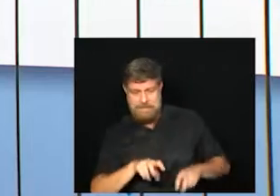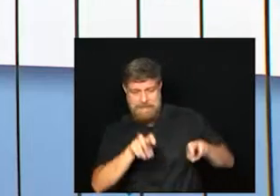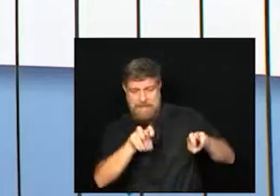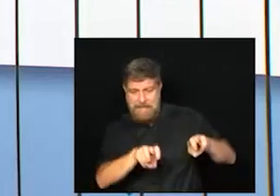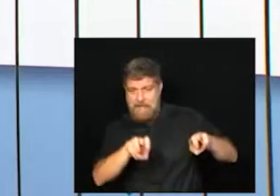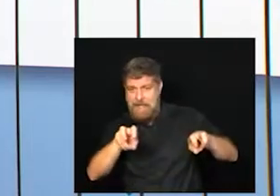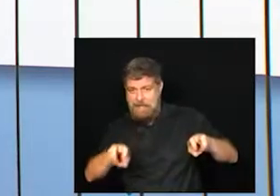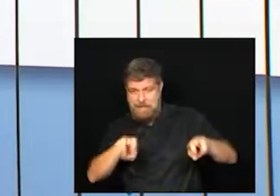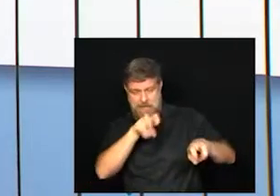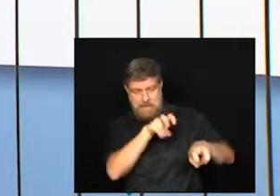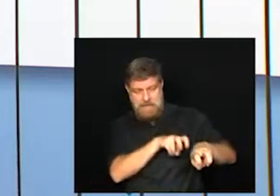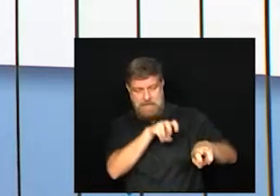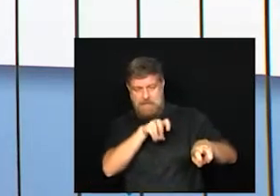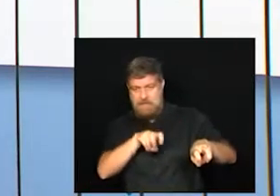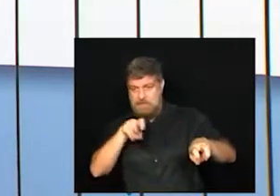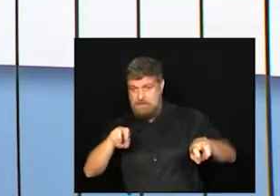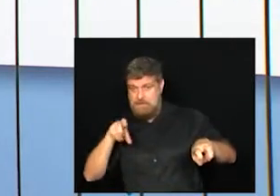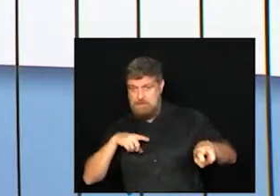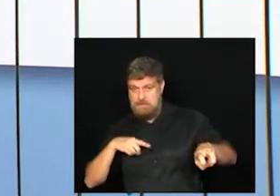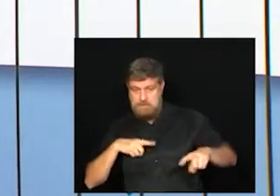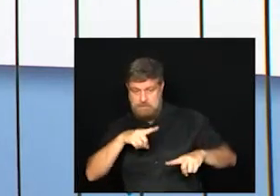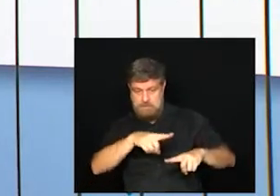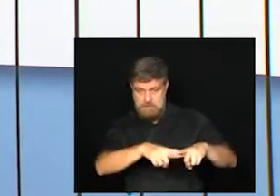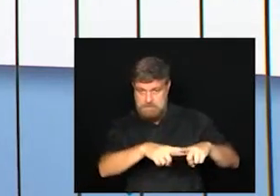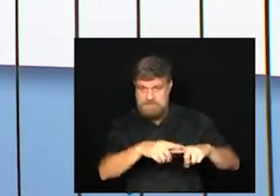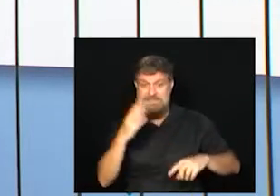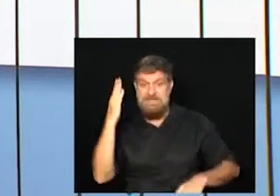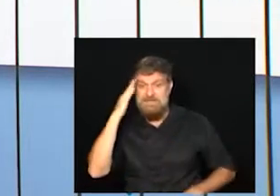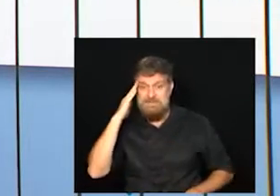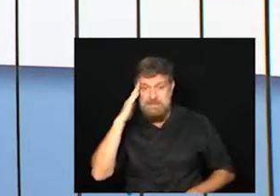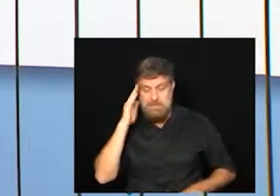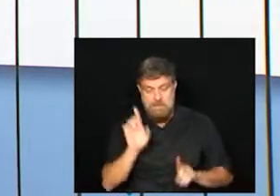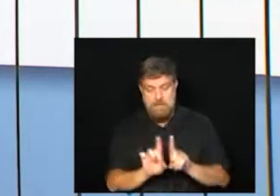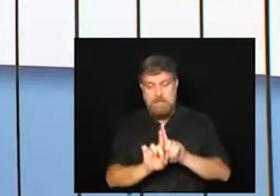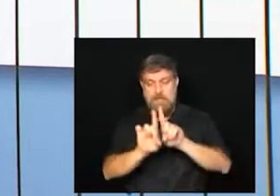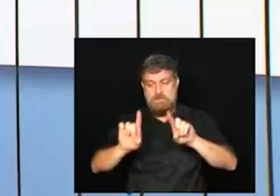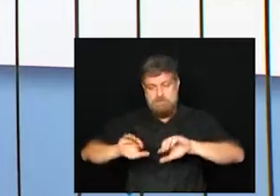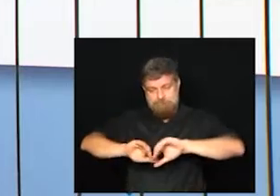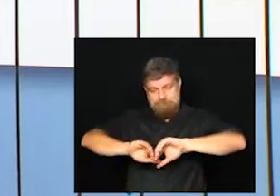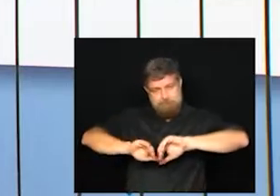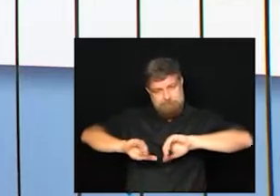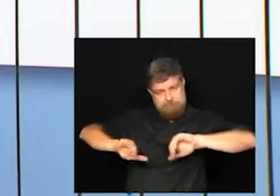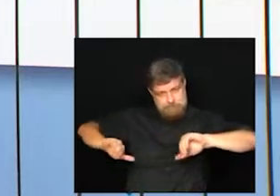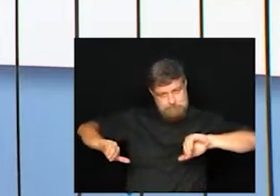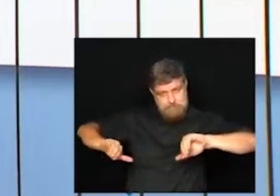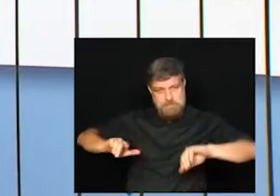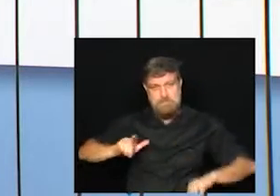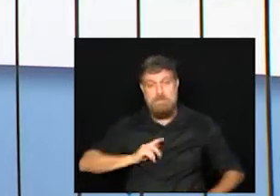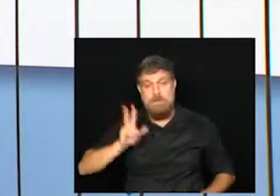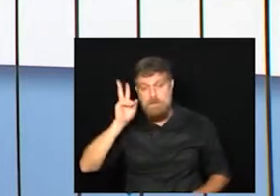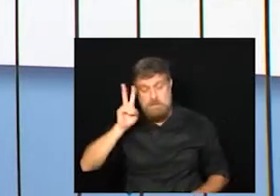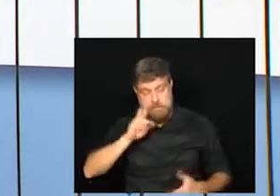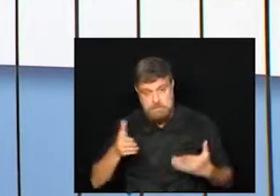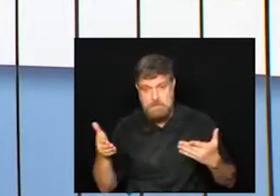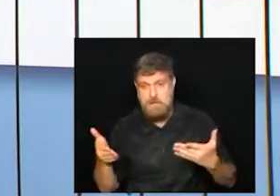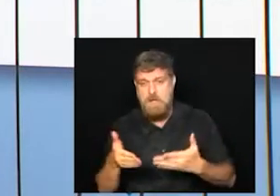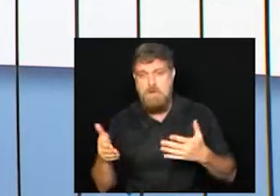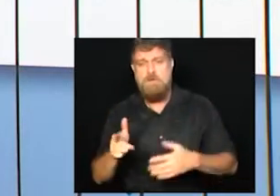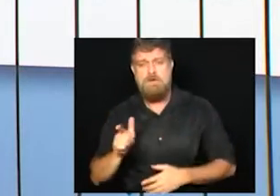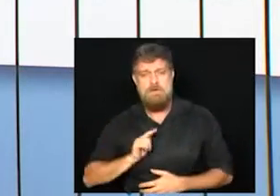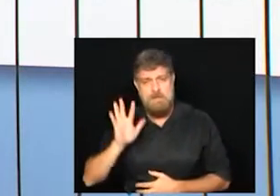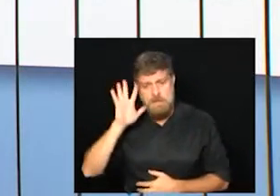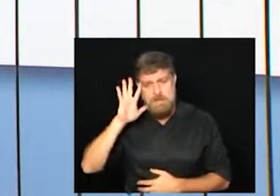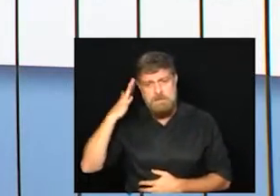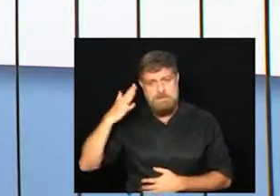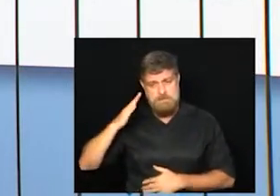do plenário, justamente para manter o distanciamento social. Lembrando que, neste momento, por decisão